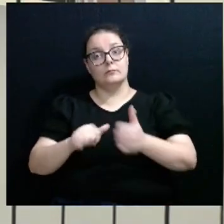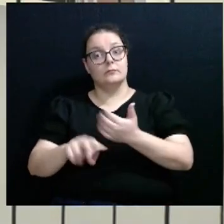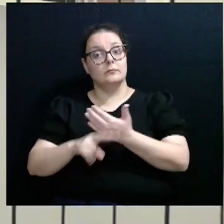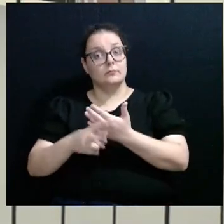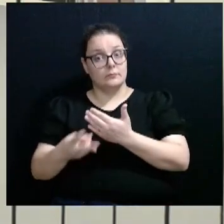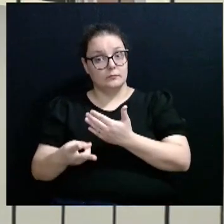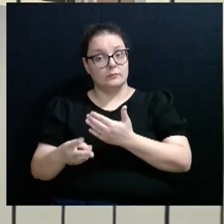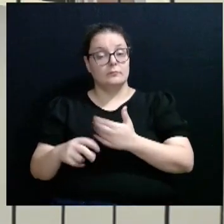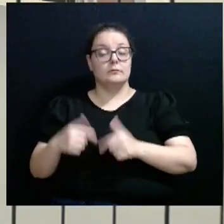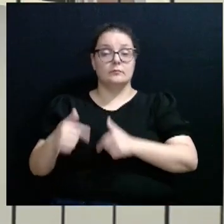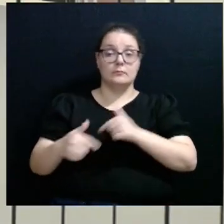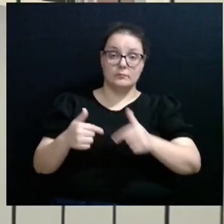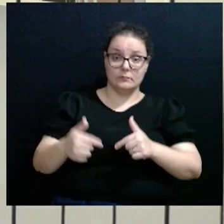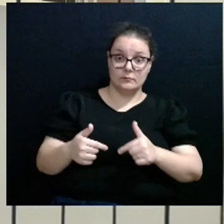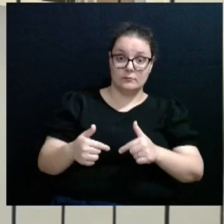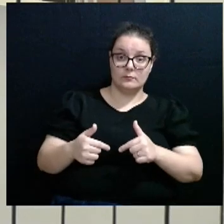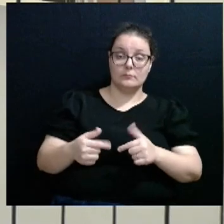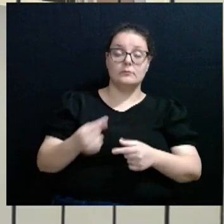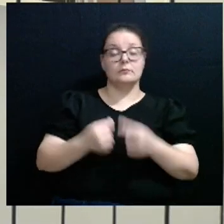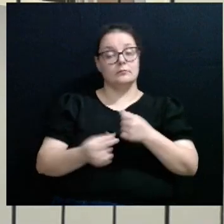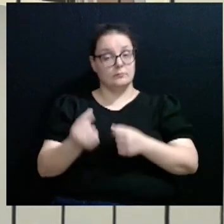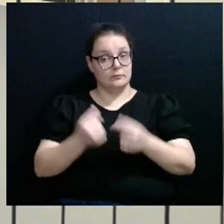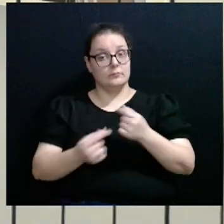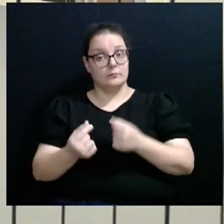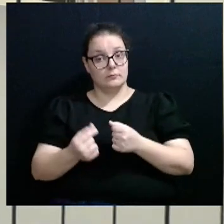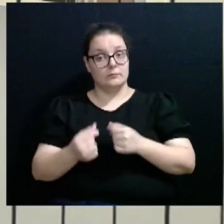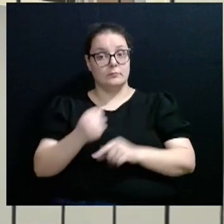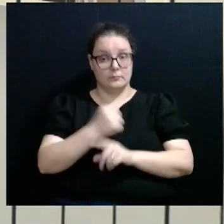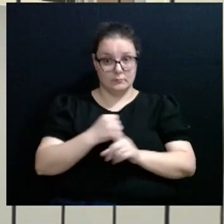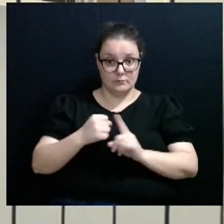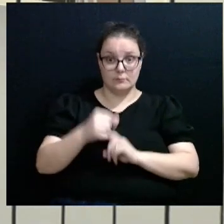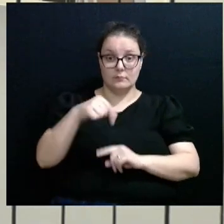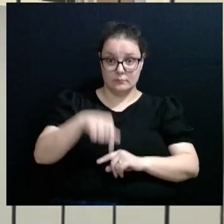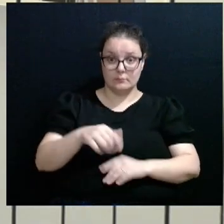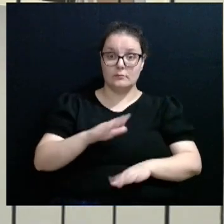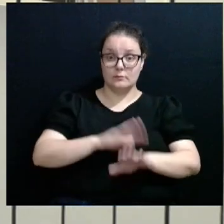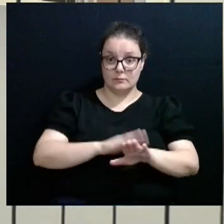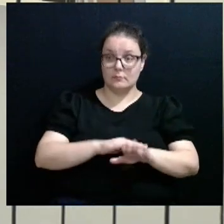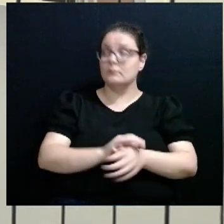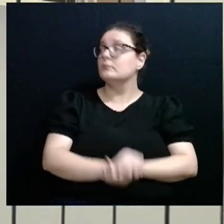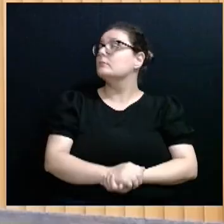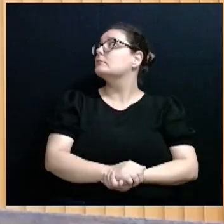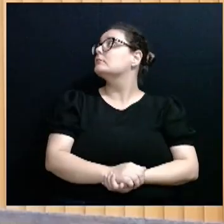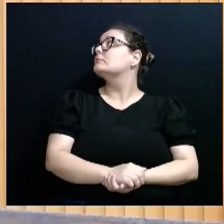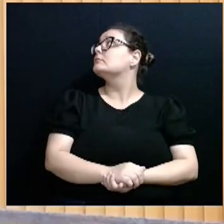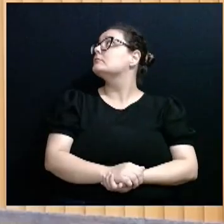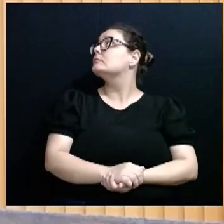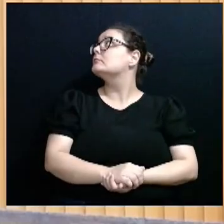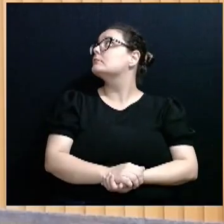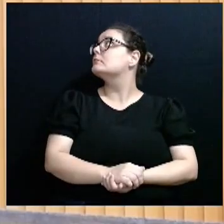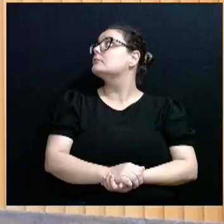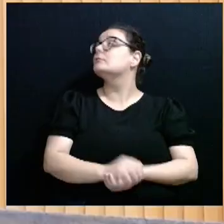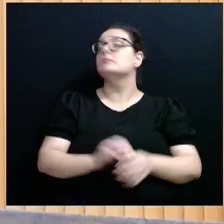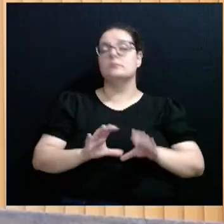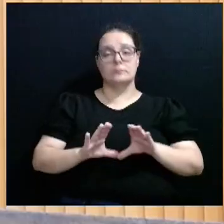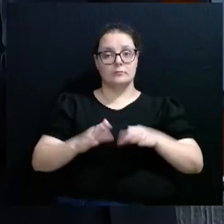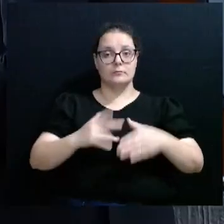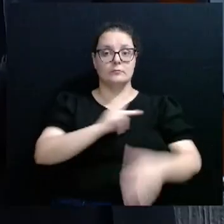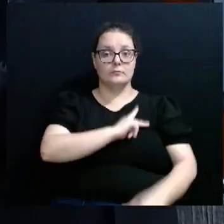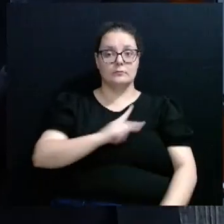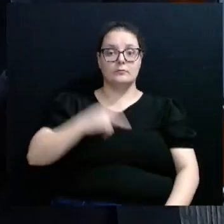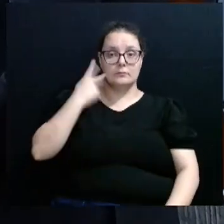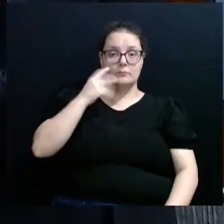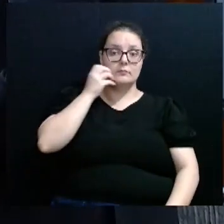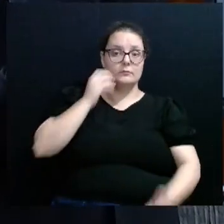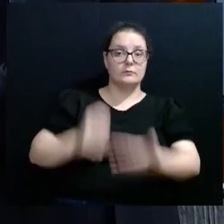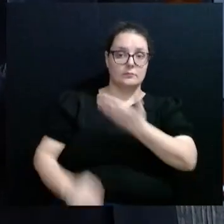operacionais, financeiros e sociais desta medida. O grupo é presidido pelo vereador Igor Diego